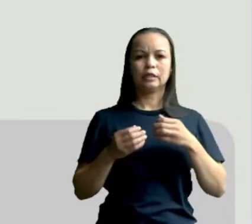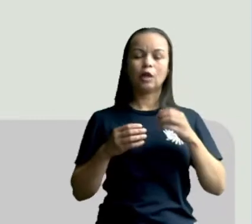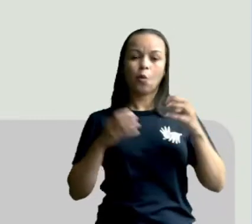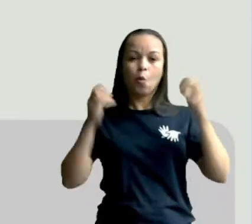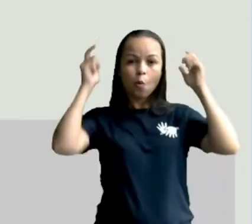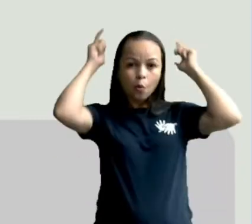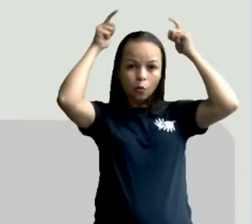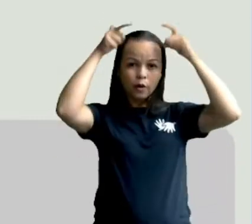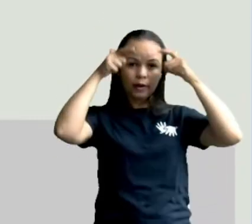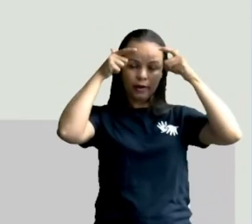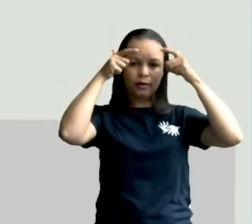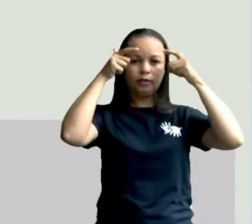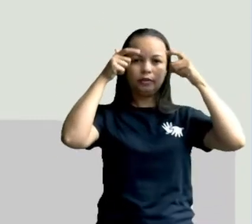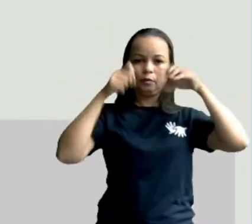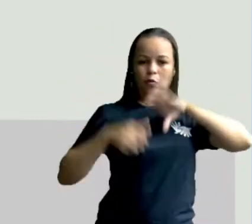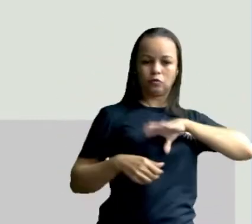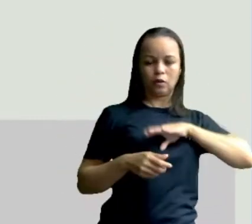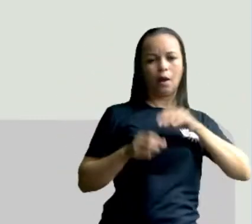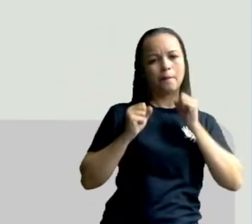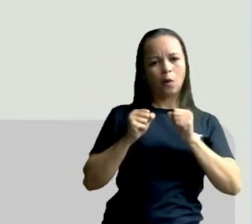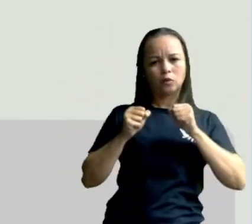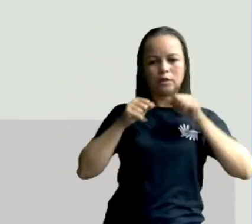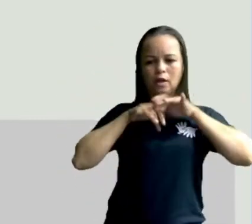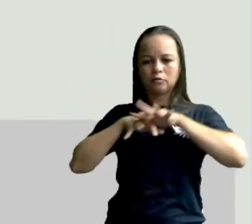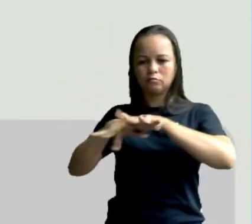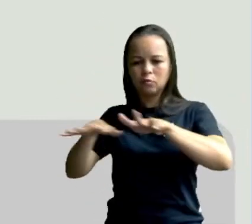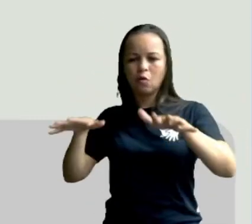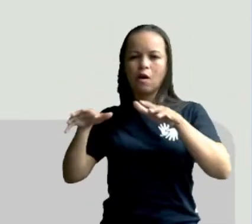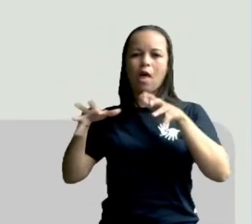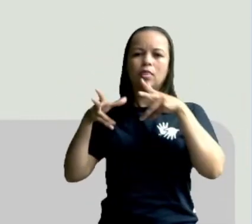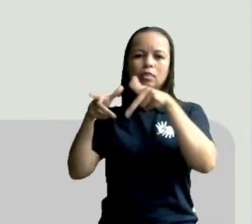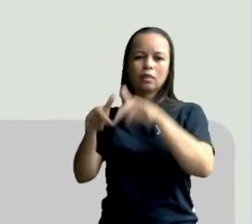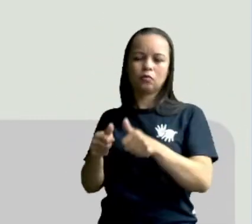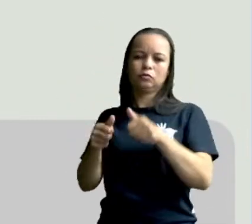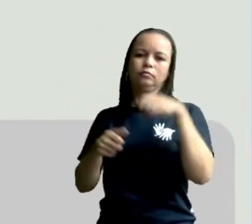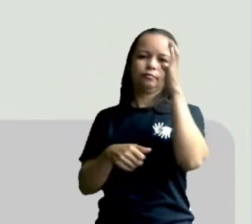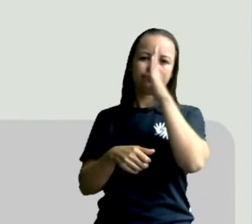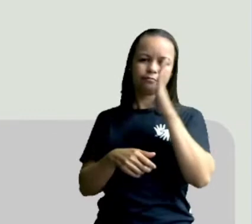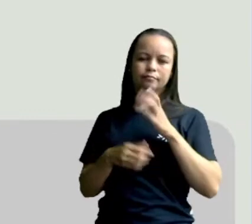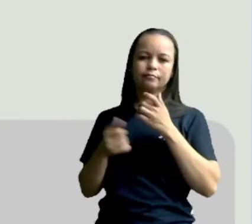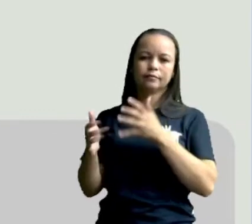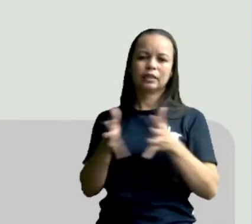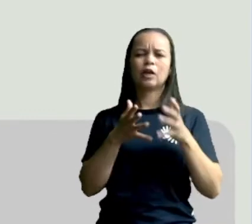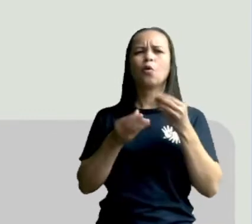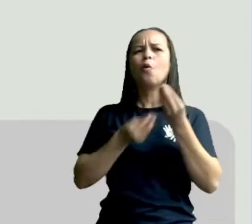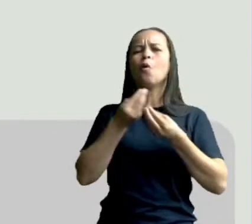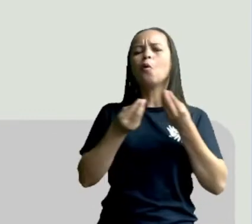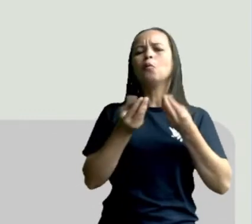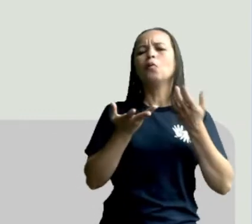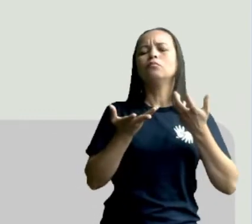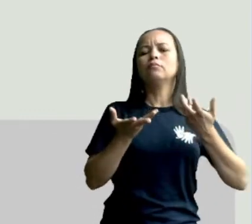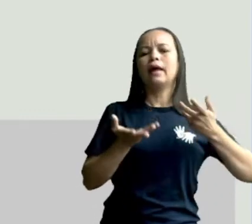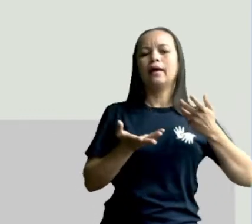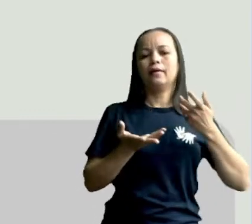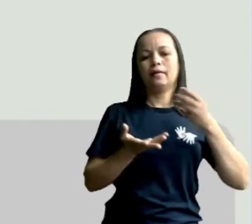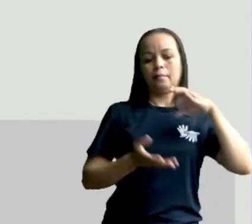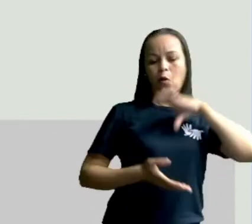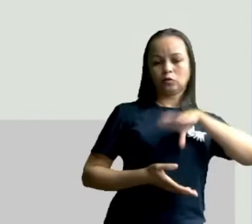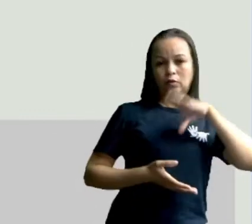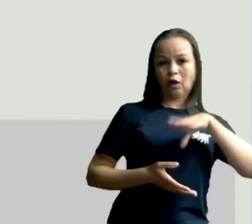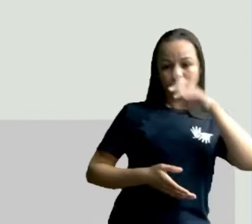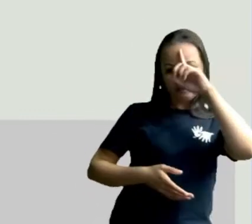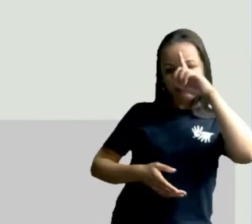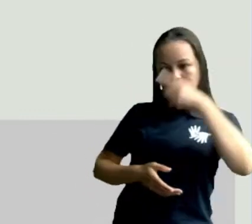explorar todas as riquezas do Brasil. Era como se Portugal fosse dono do Brasil. Como se o Brasil fosse uma